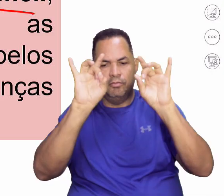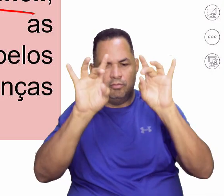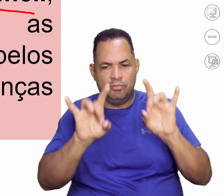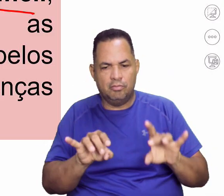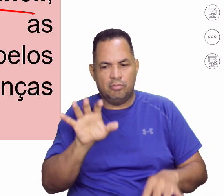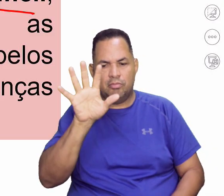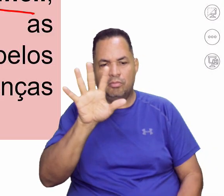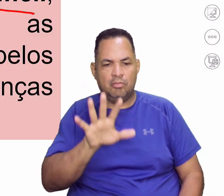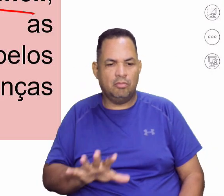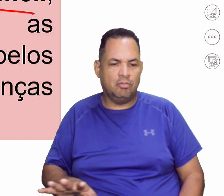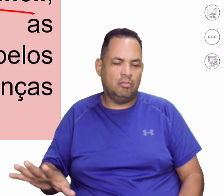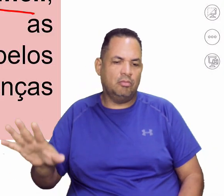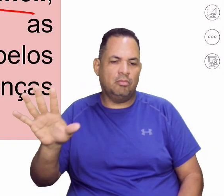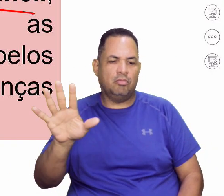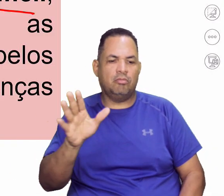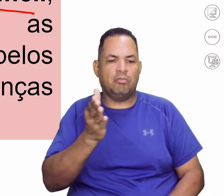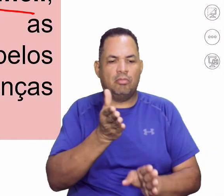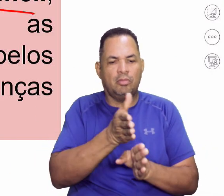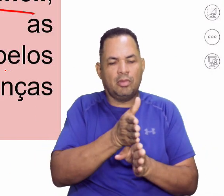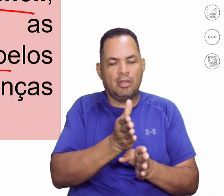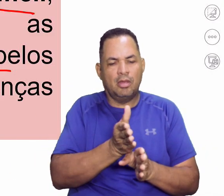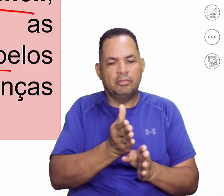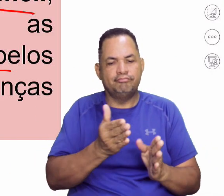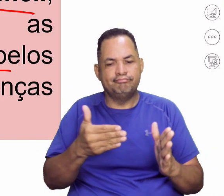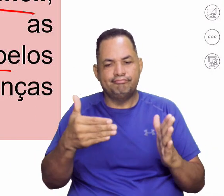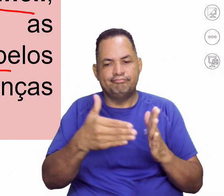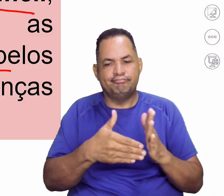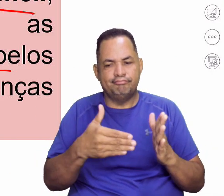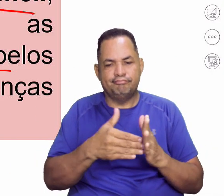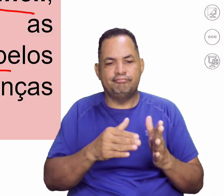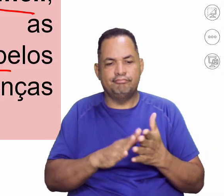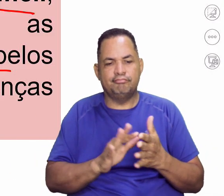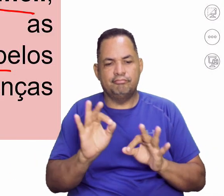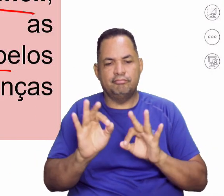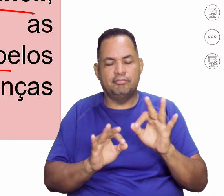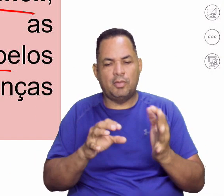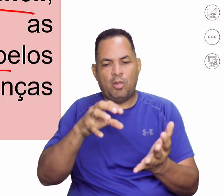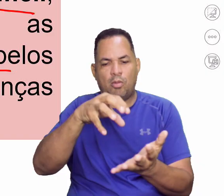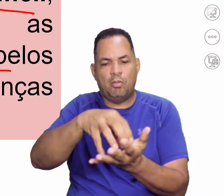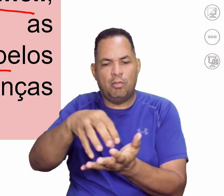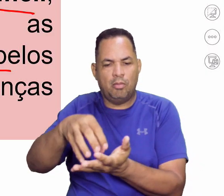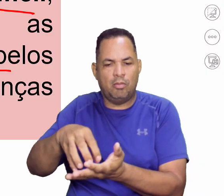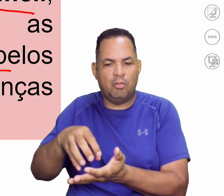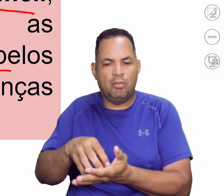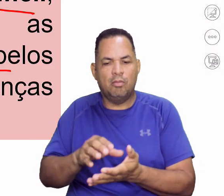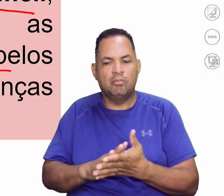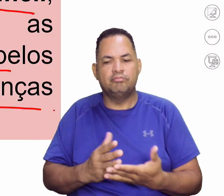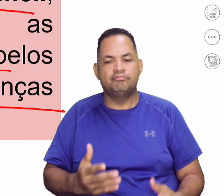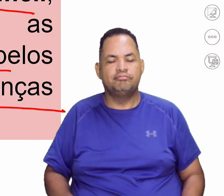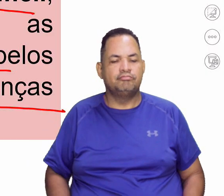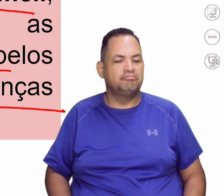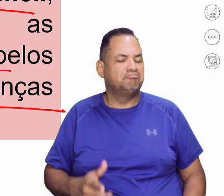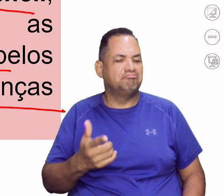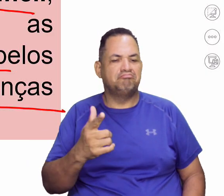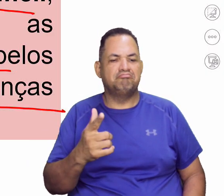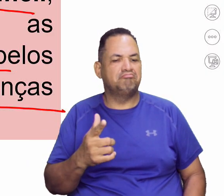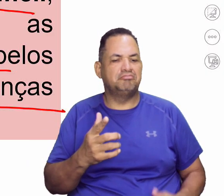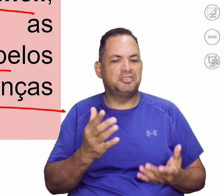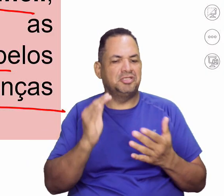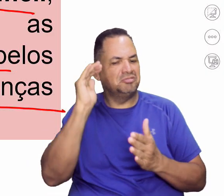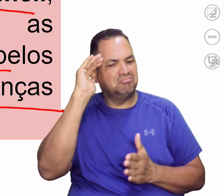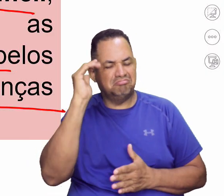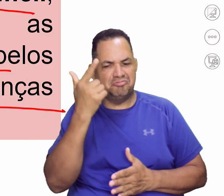em regiões onde as fronteiras haviam sido definidas pelos colonizadores sem considerar